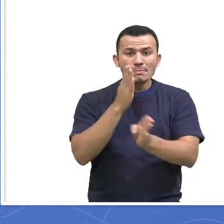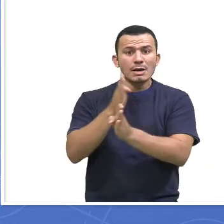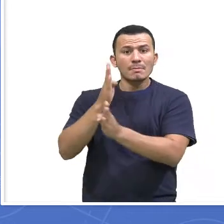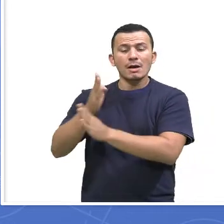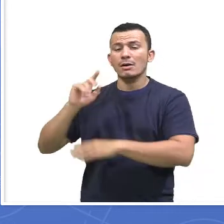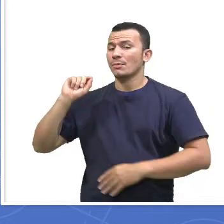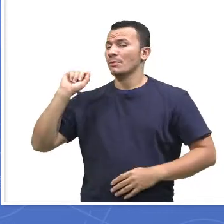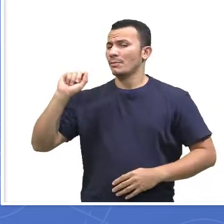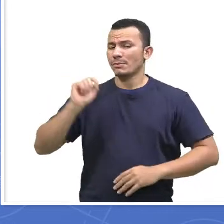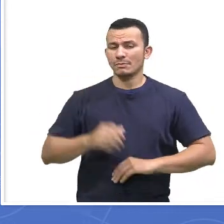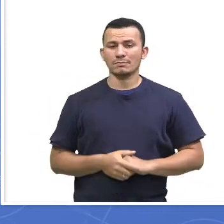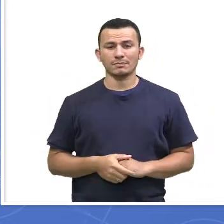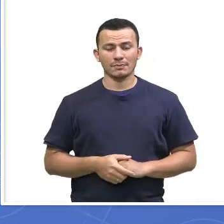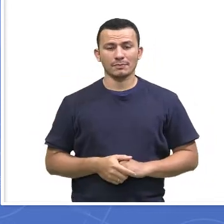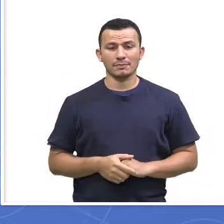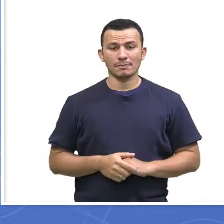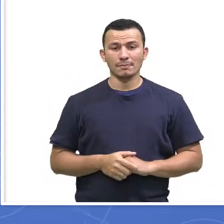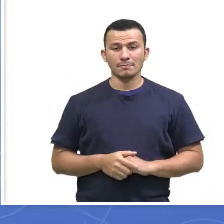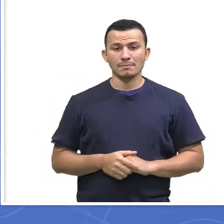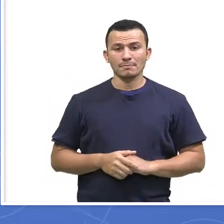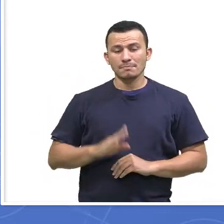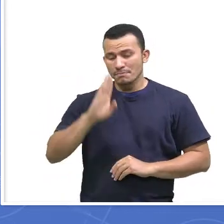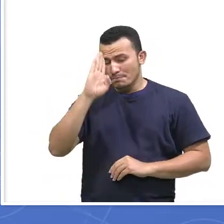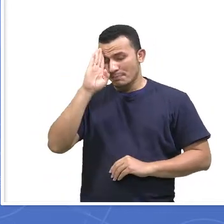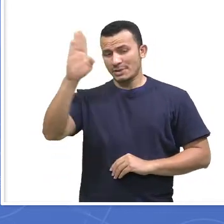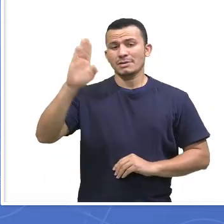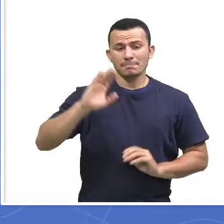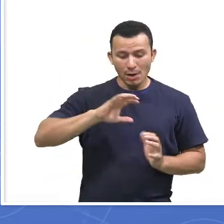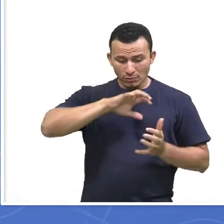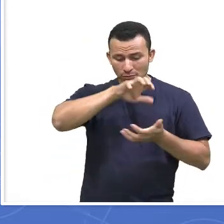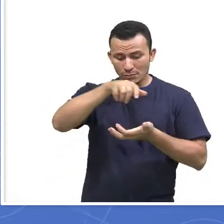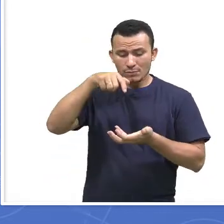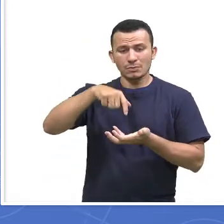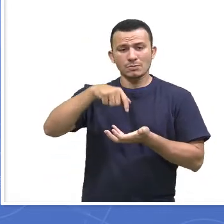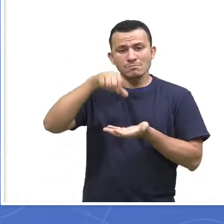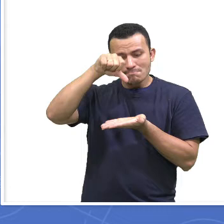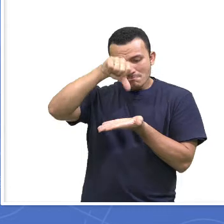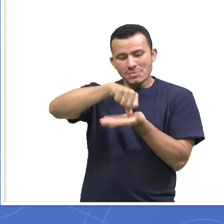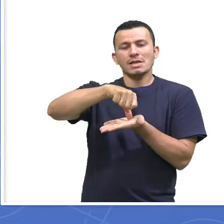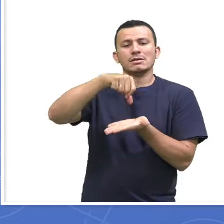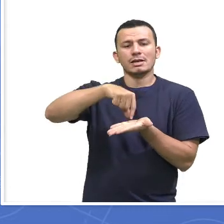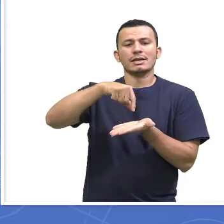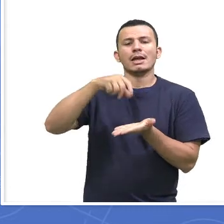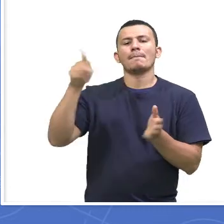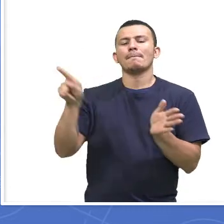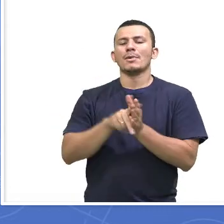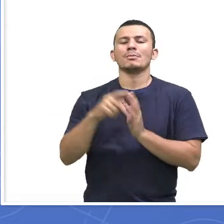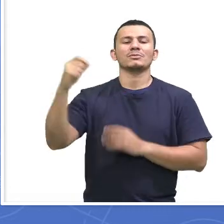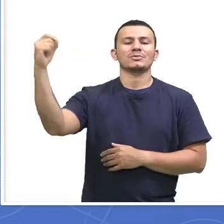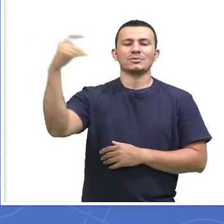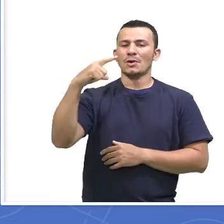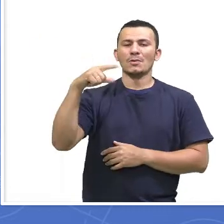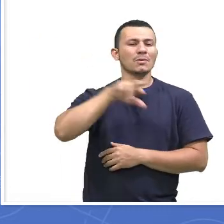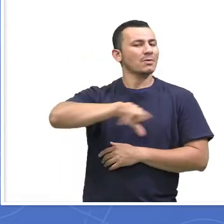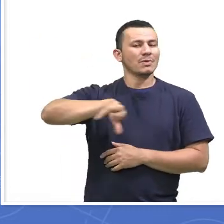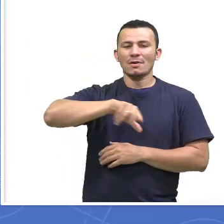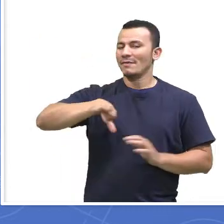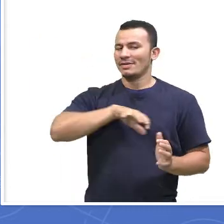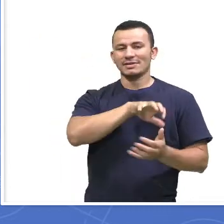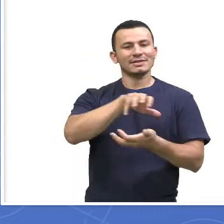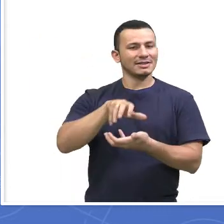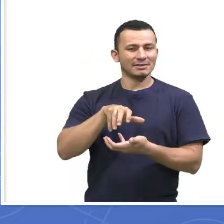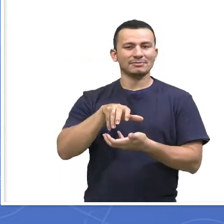o quê? Que o centro do universo era ocupado pelo Sol. Olha só, né? E não pela